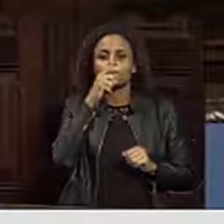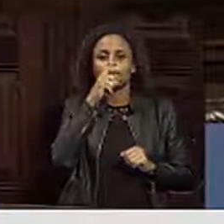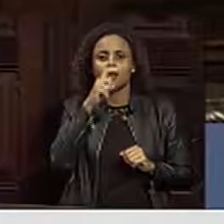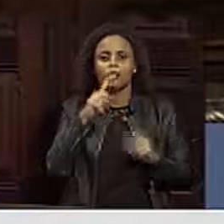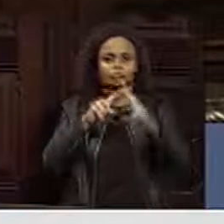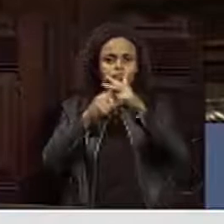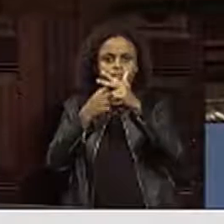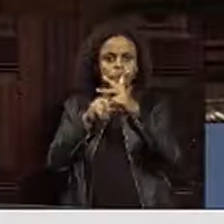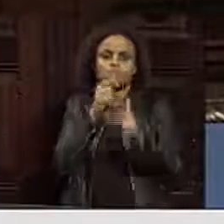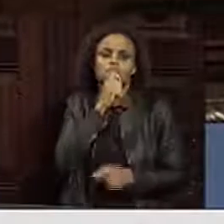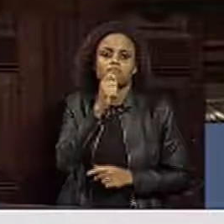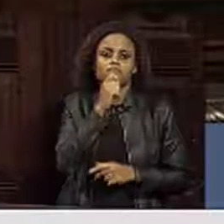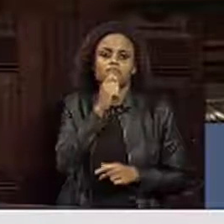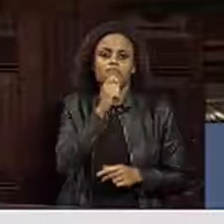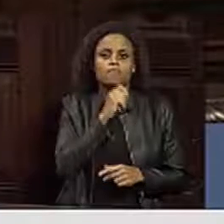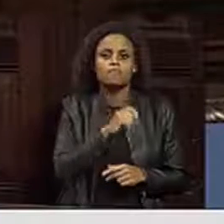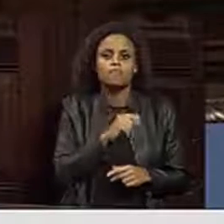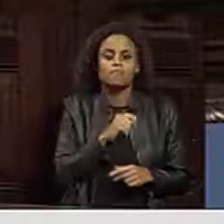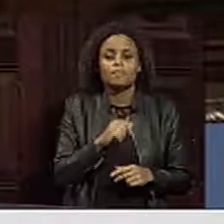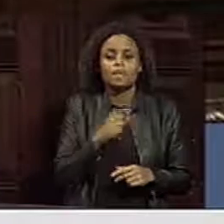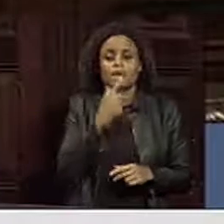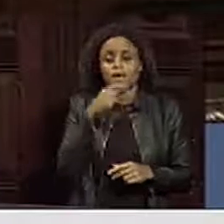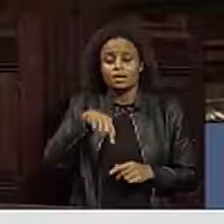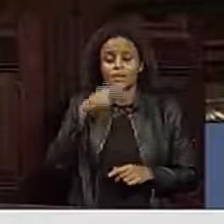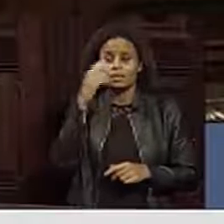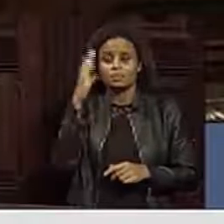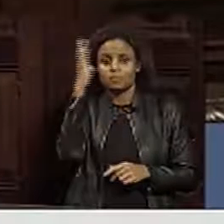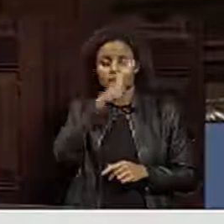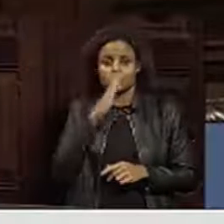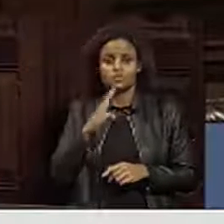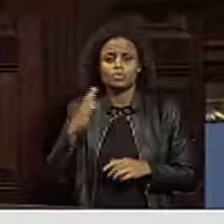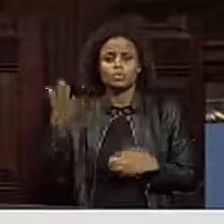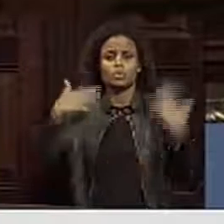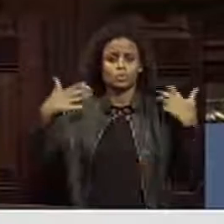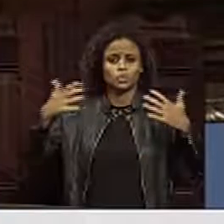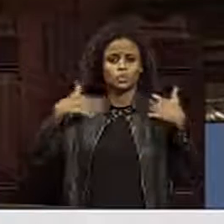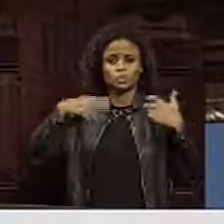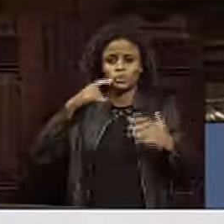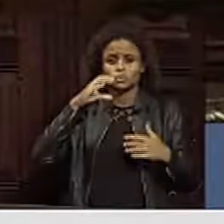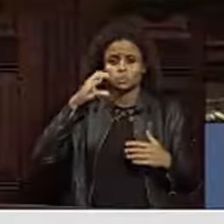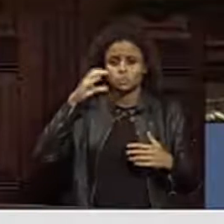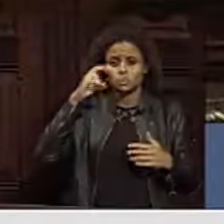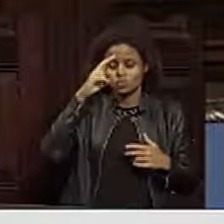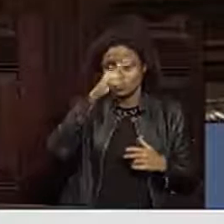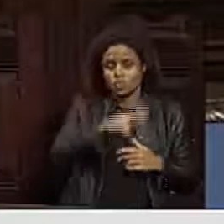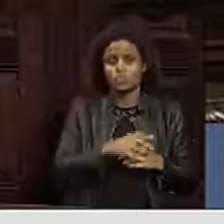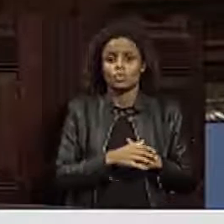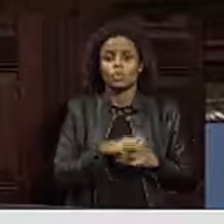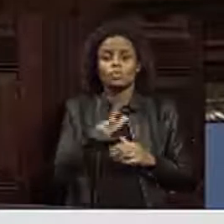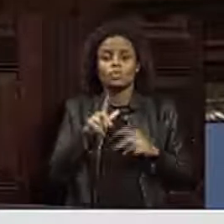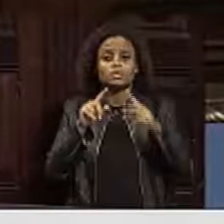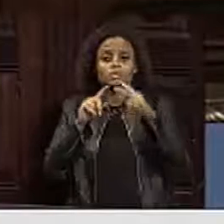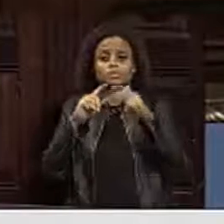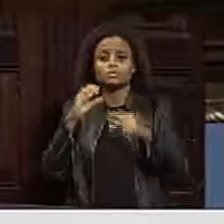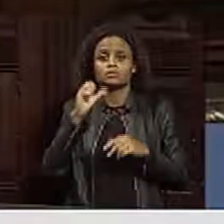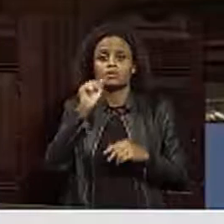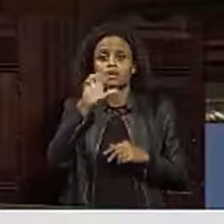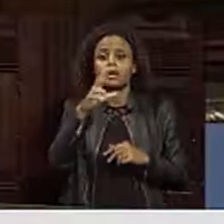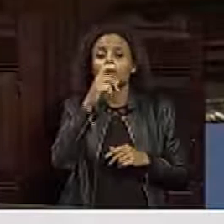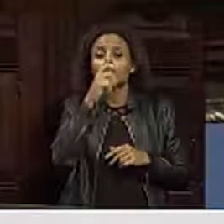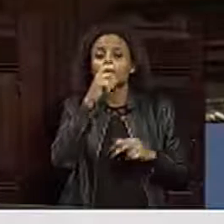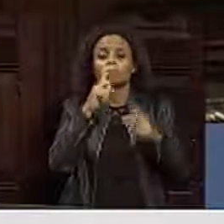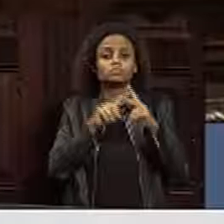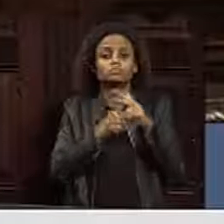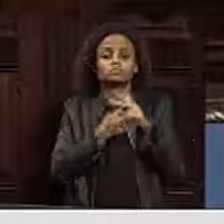de temperaturas amenas. Como se pode estudar numa sala com